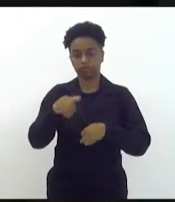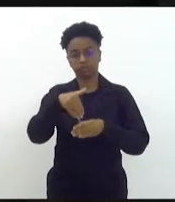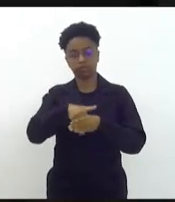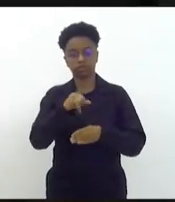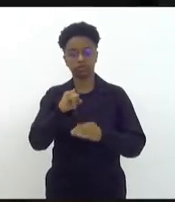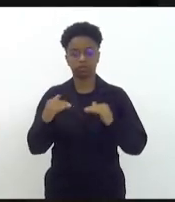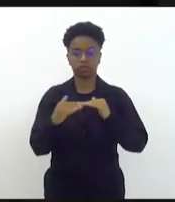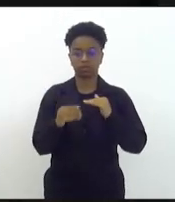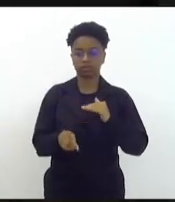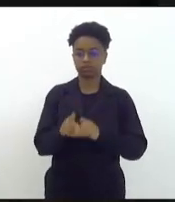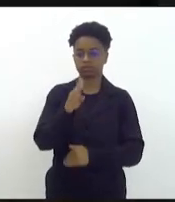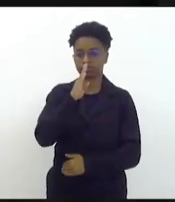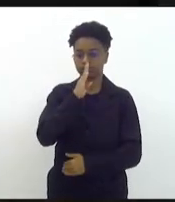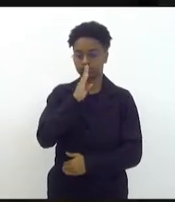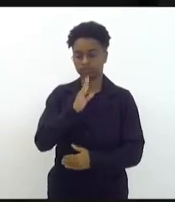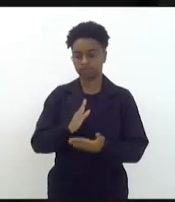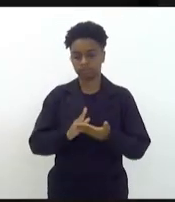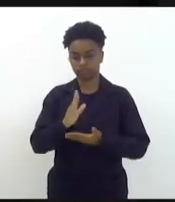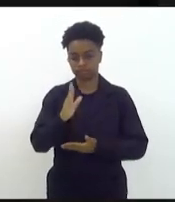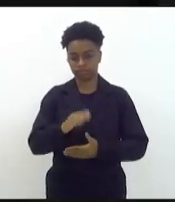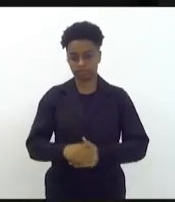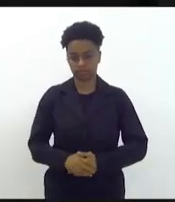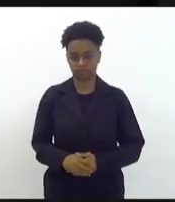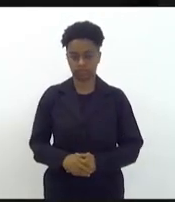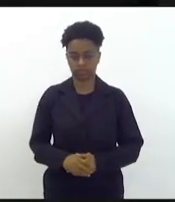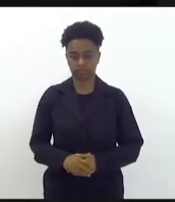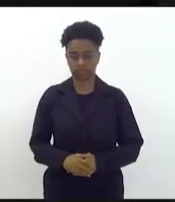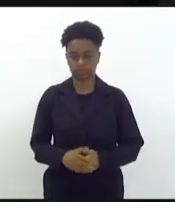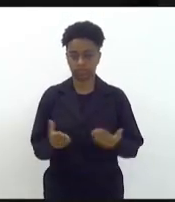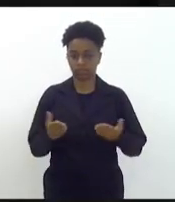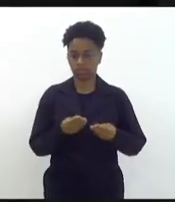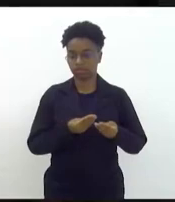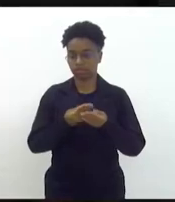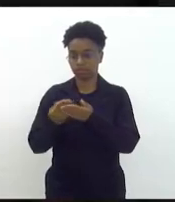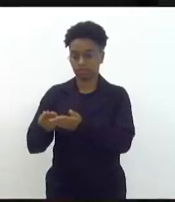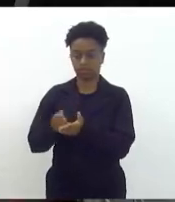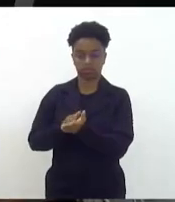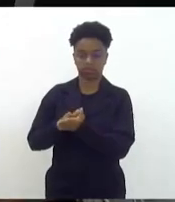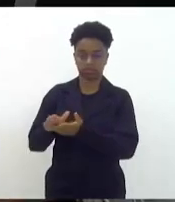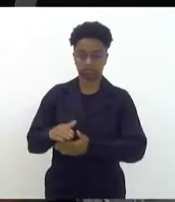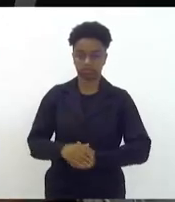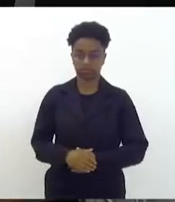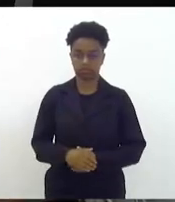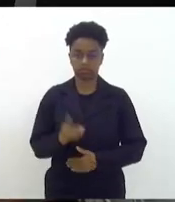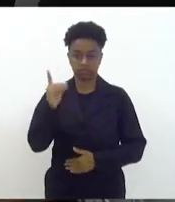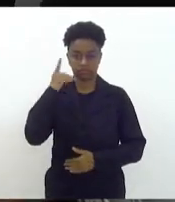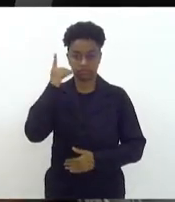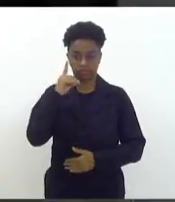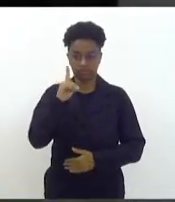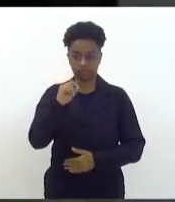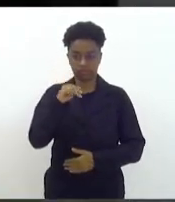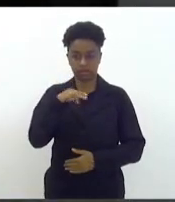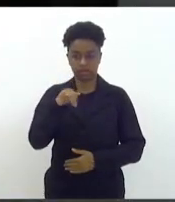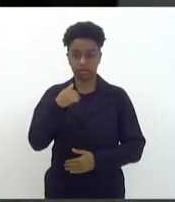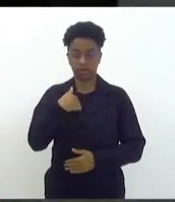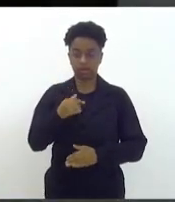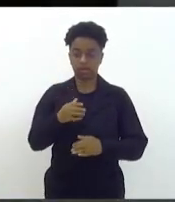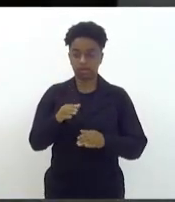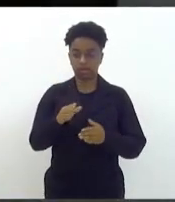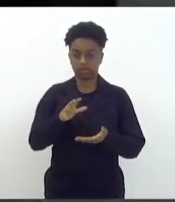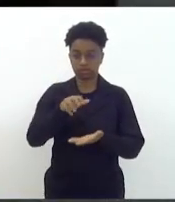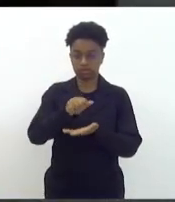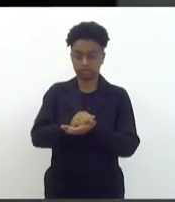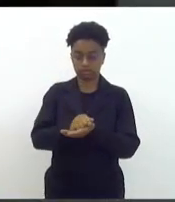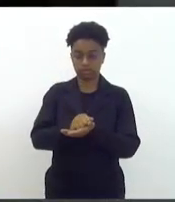senhores que a própria permaneça Como estão aprovado vai a promulgação deputada Dani extensão da